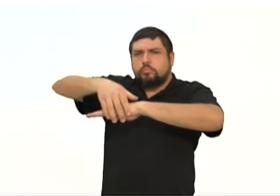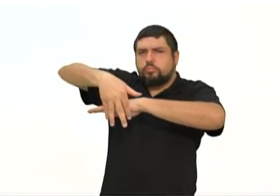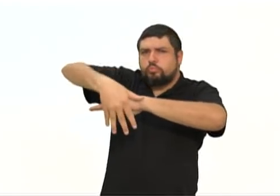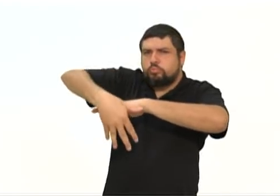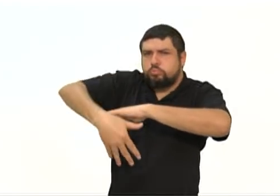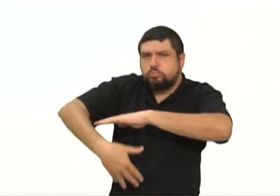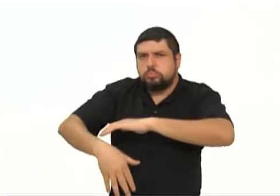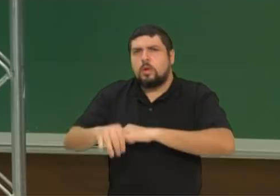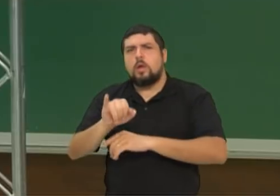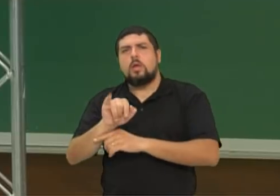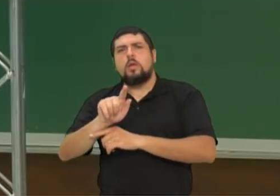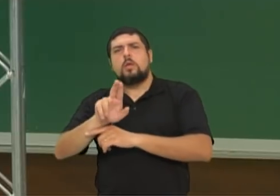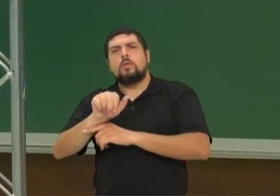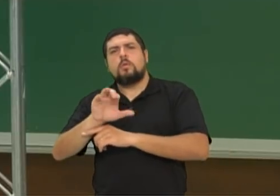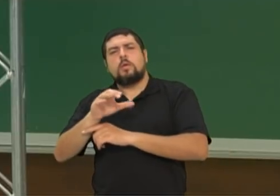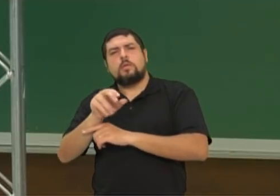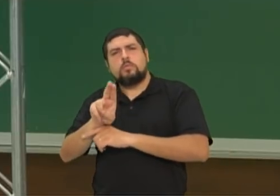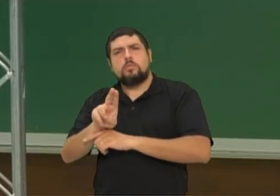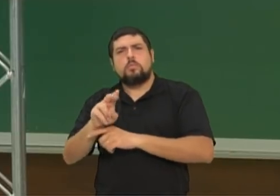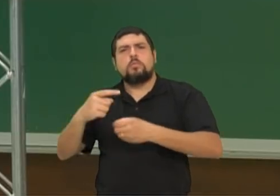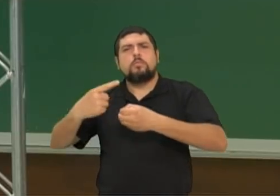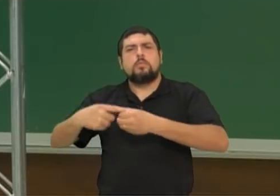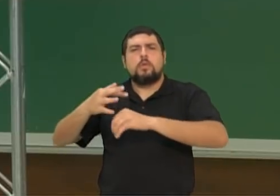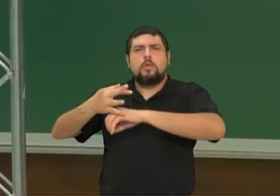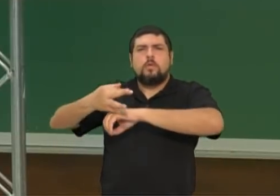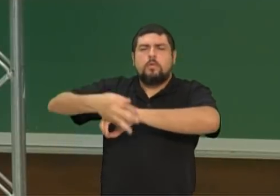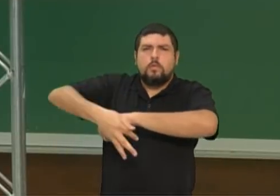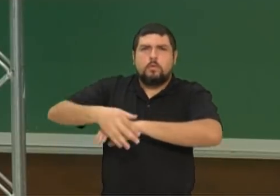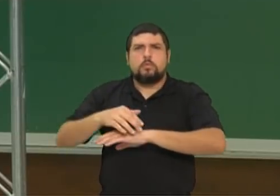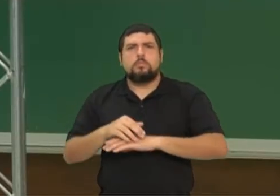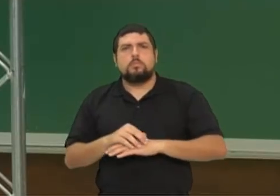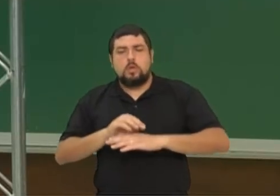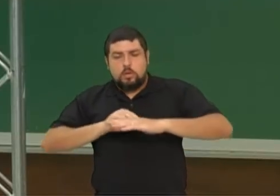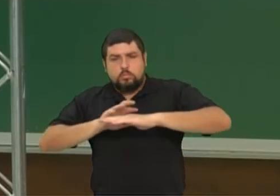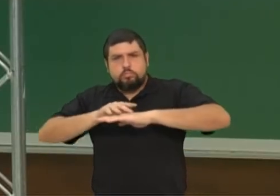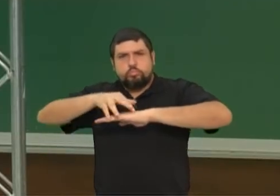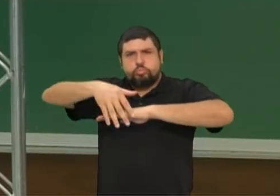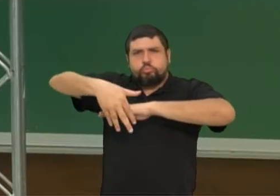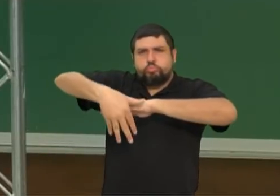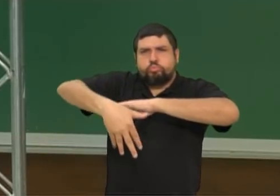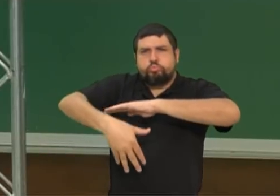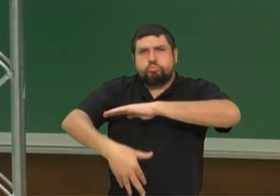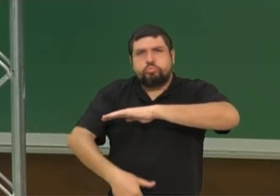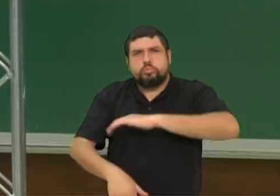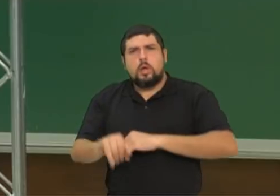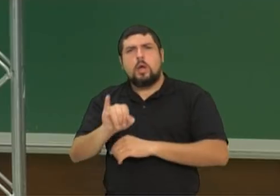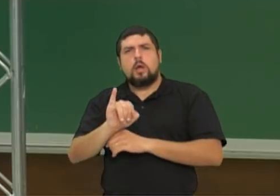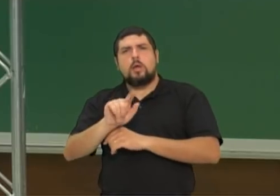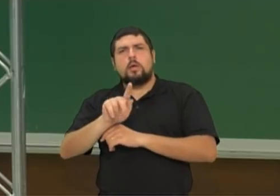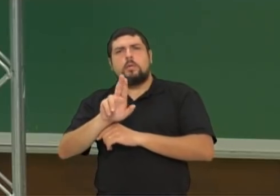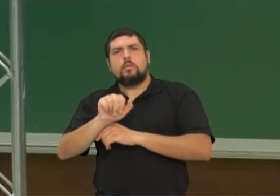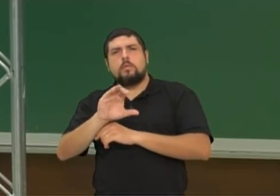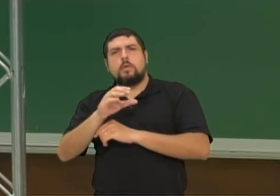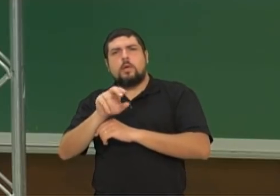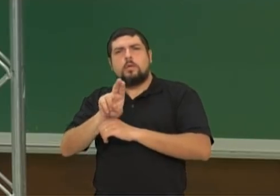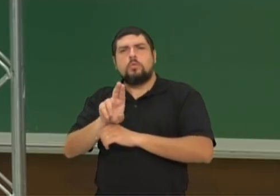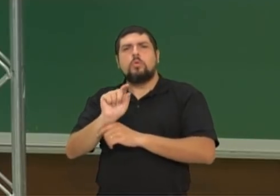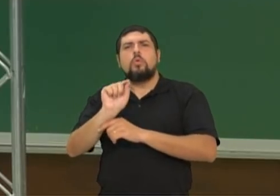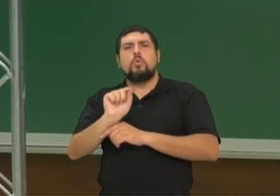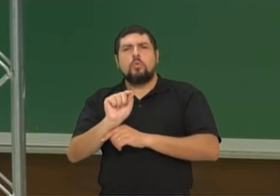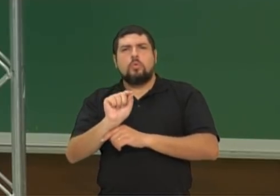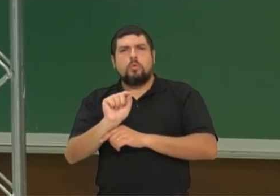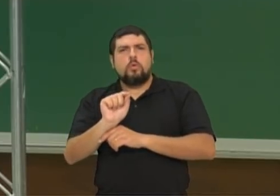Bem, as Cataratas do Iguaçu são muito famosas, pela sua beleza, atrai muitos turistas, mas para os